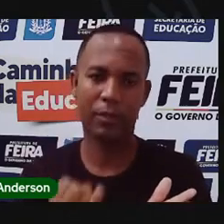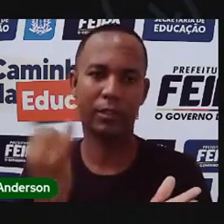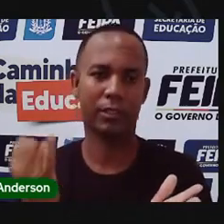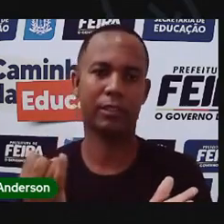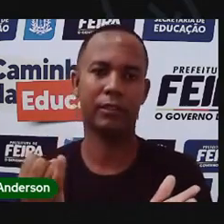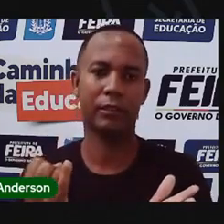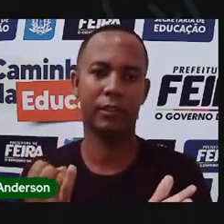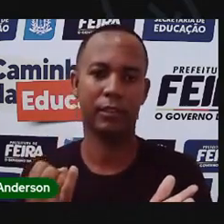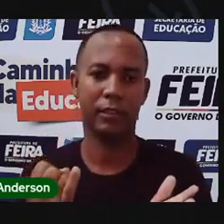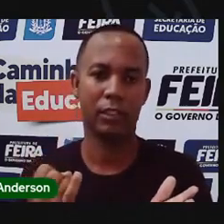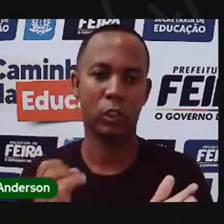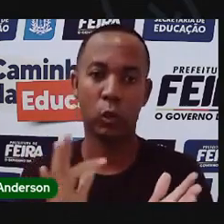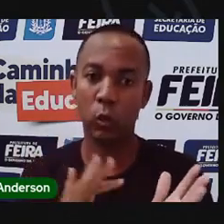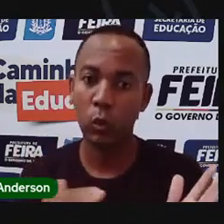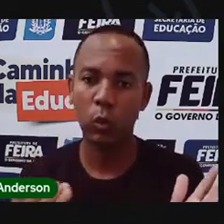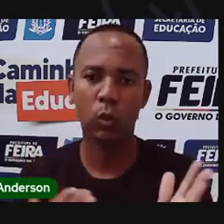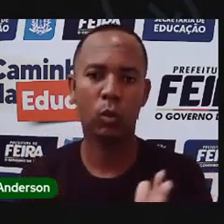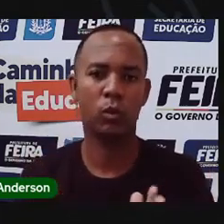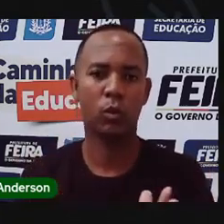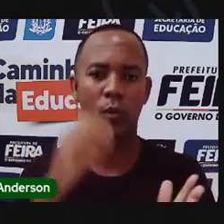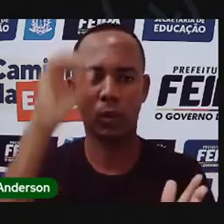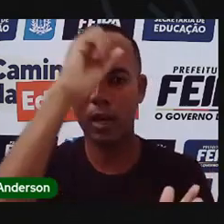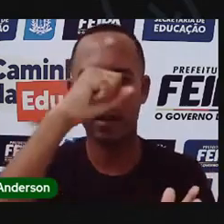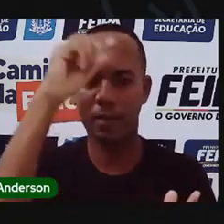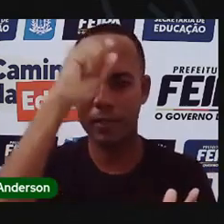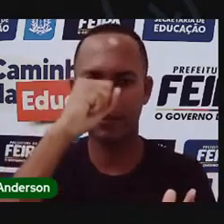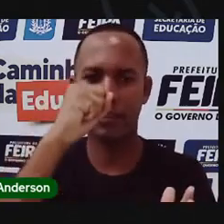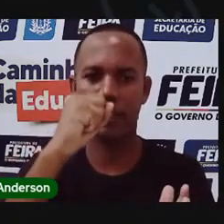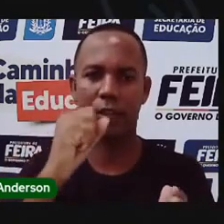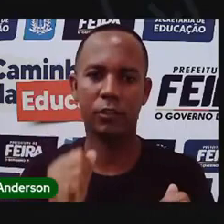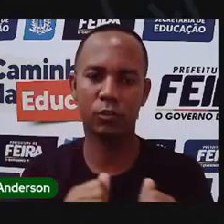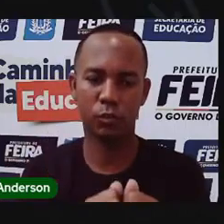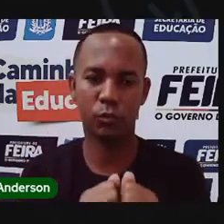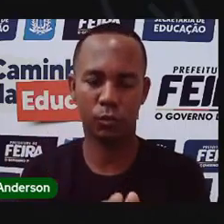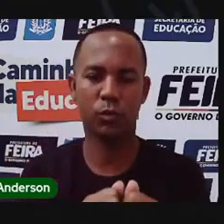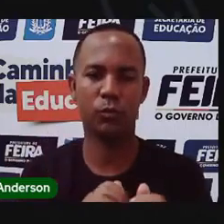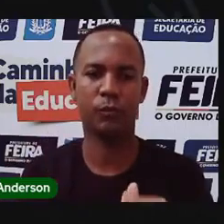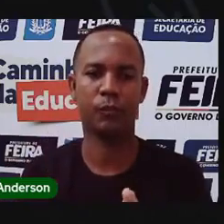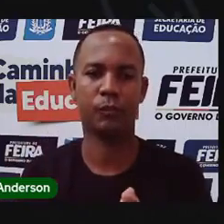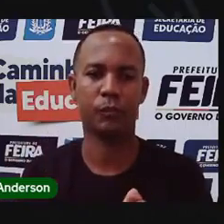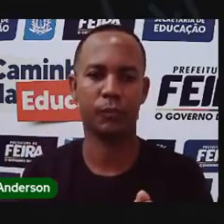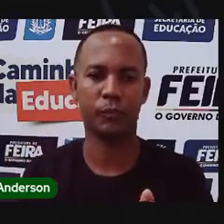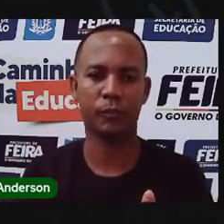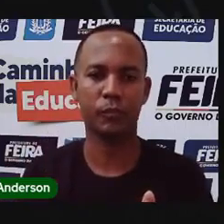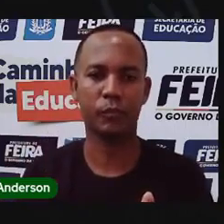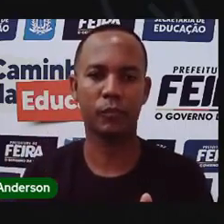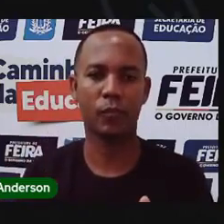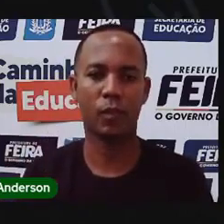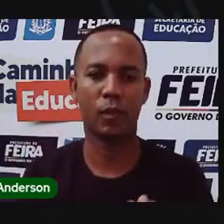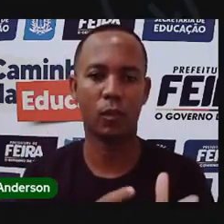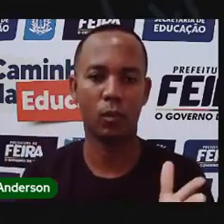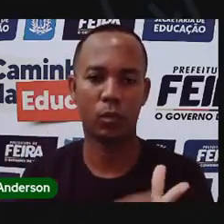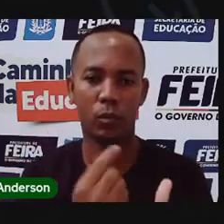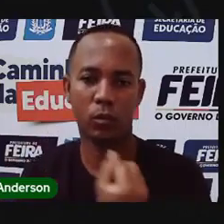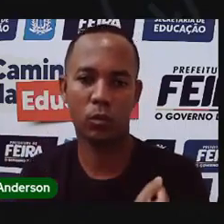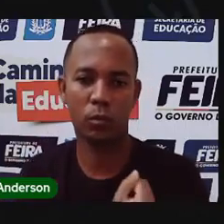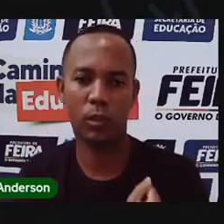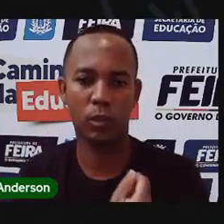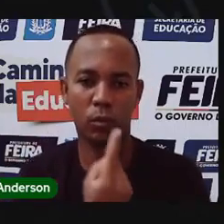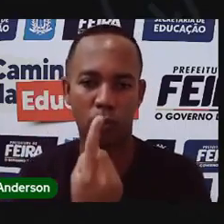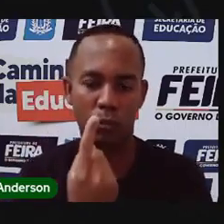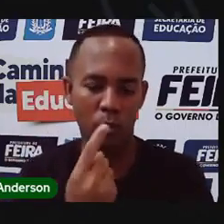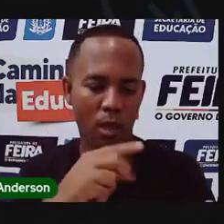importante é que vocês realizem a atividade, certo? Então vamos lá. Questão 1. Leia